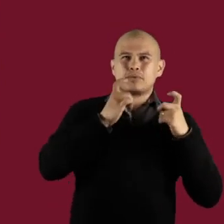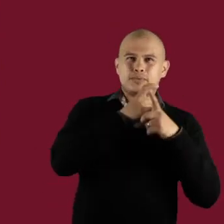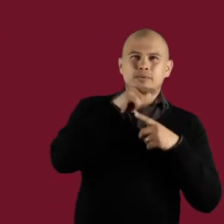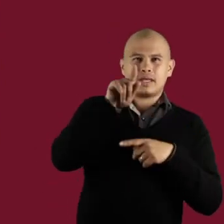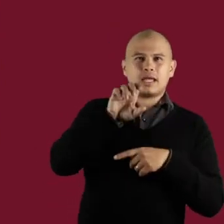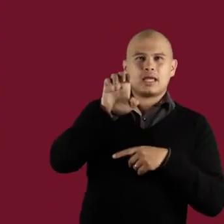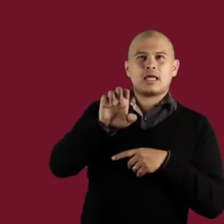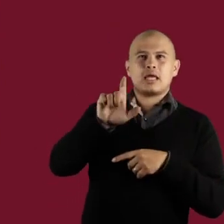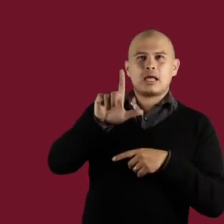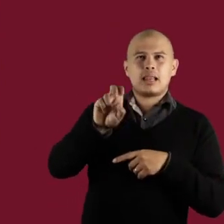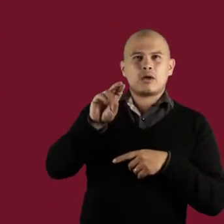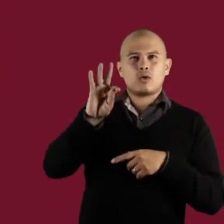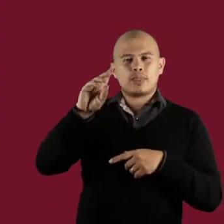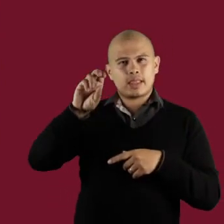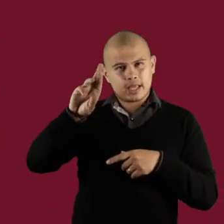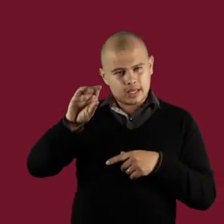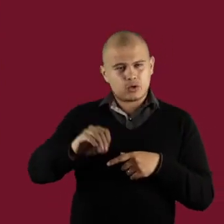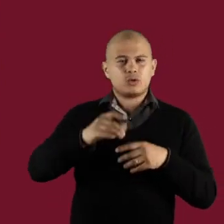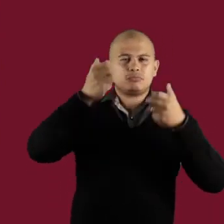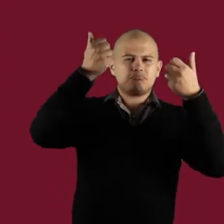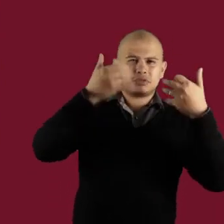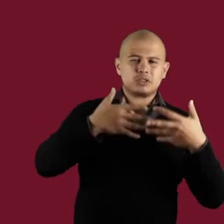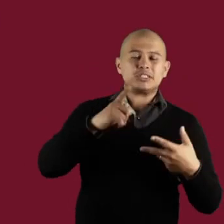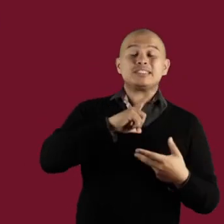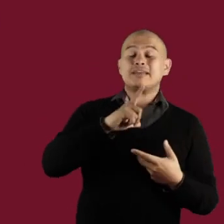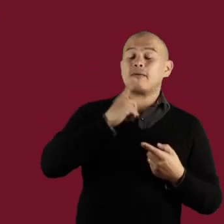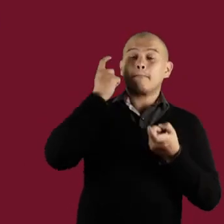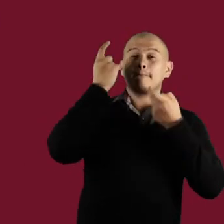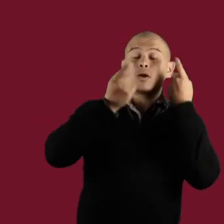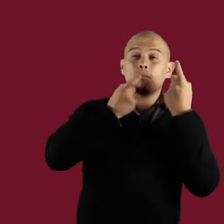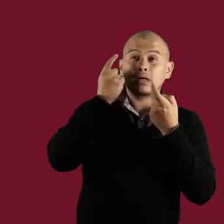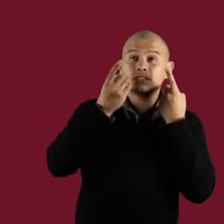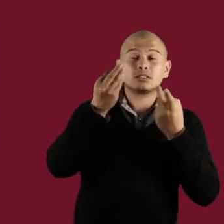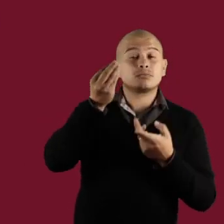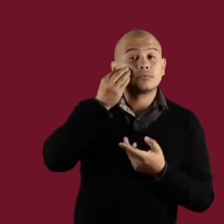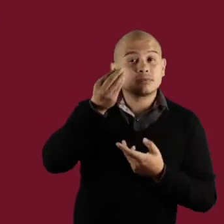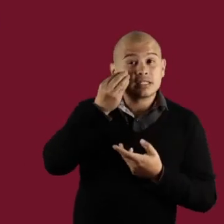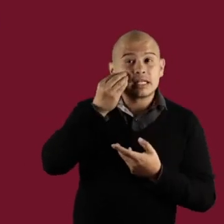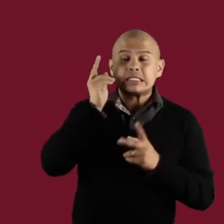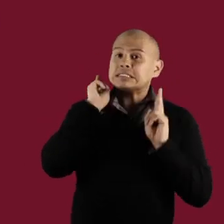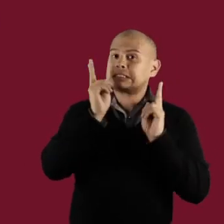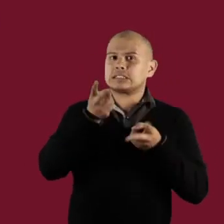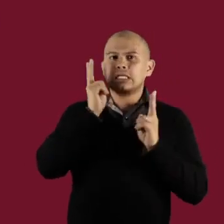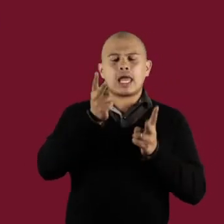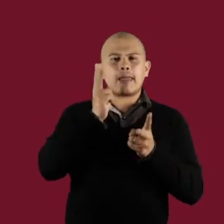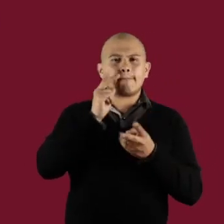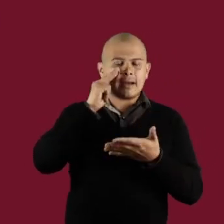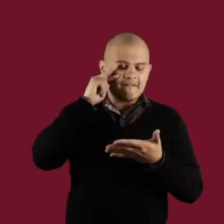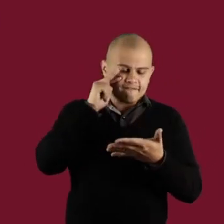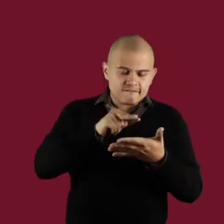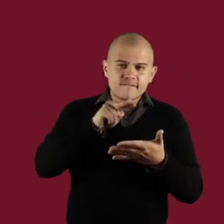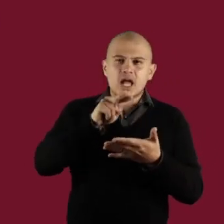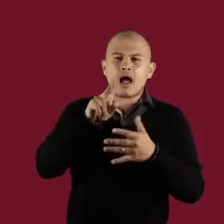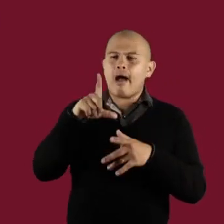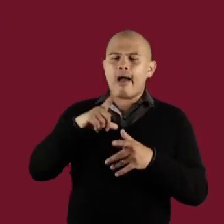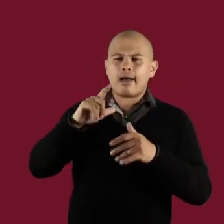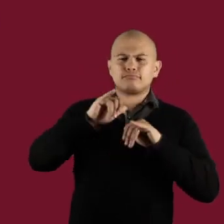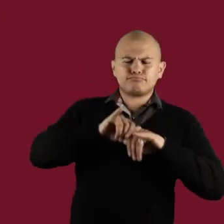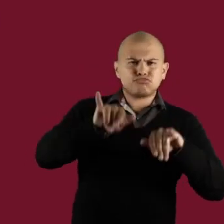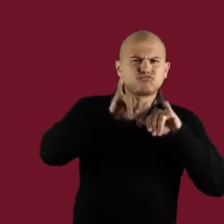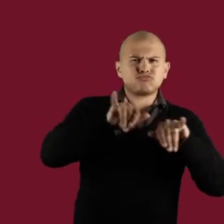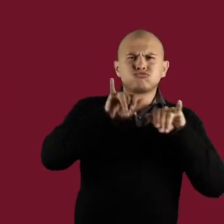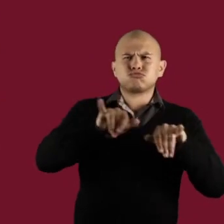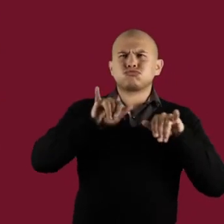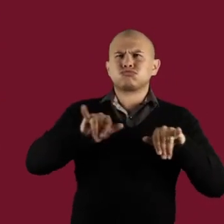a preocupação de que as notícias fossem verificadas, né, quando houve um grande influxo de